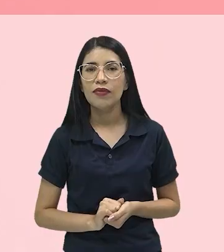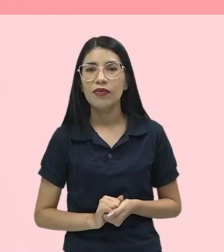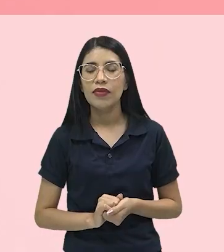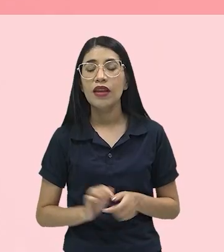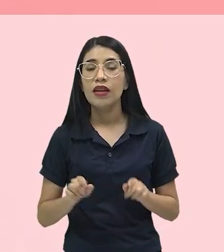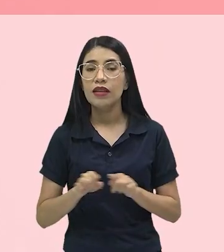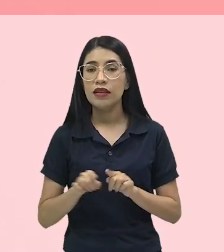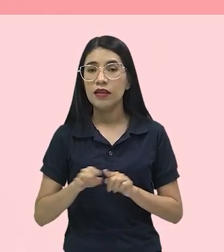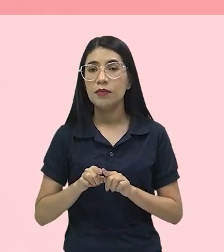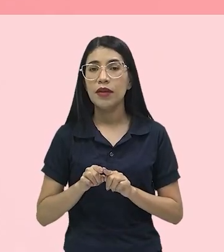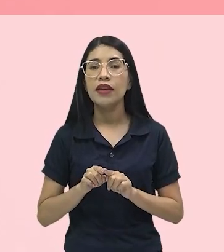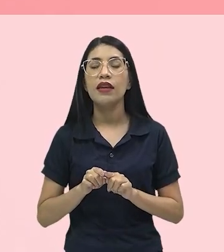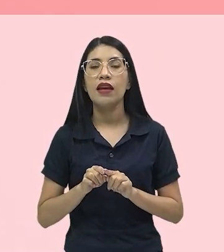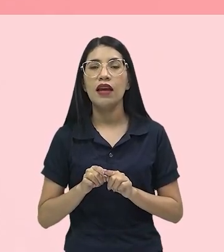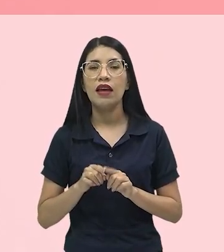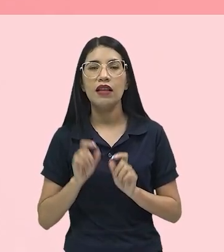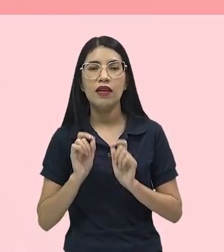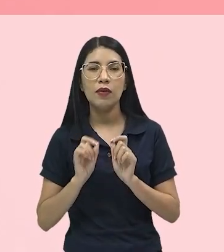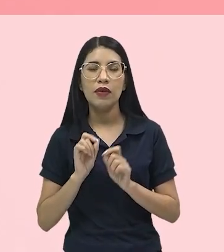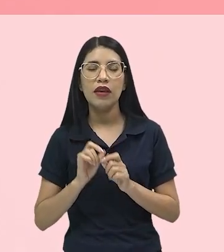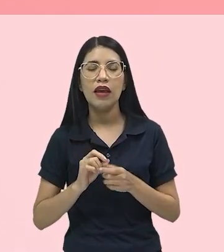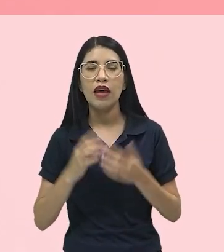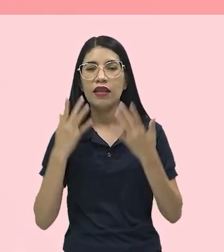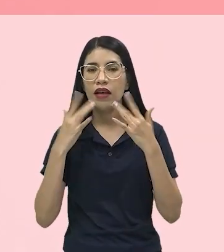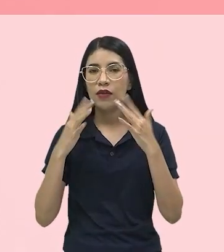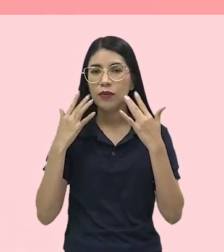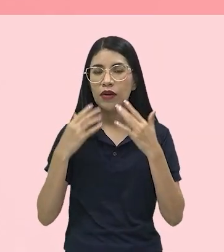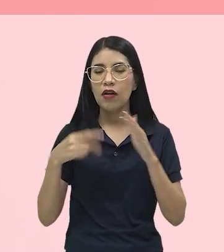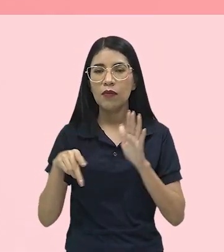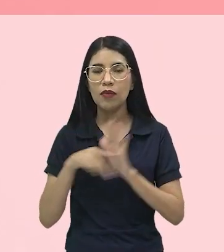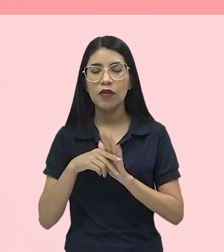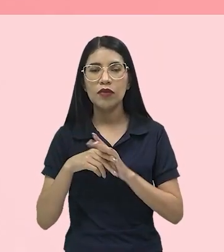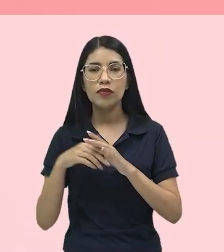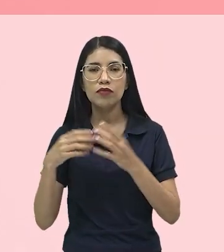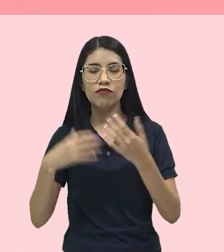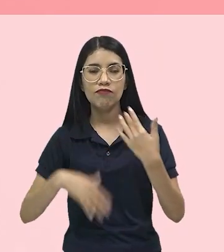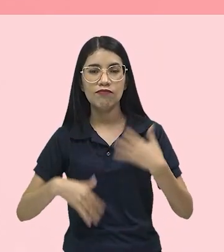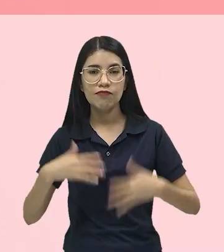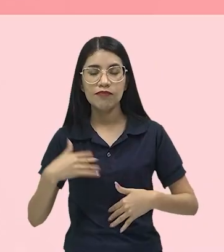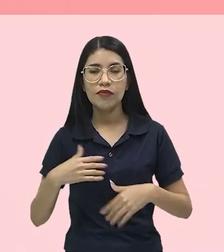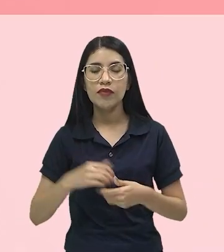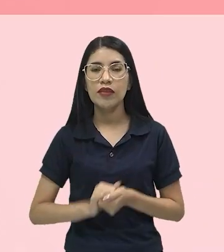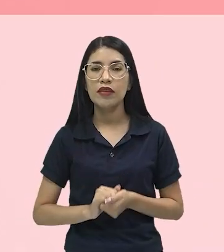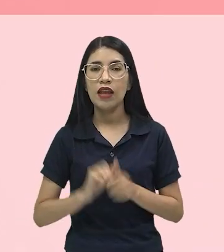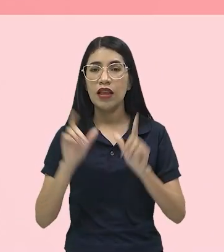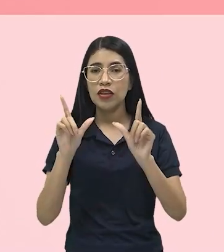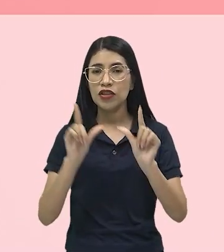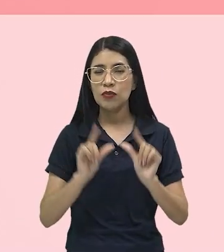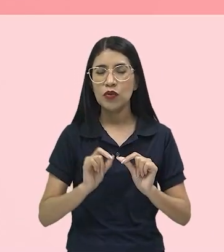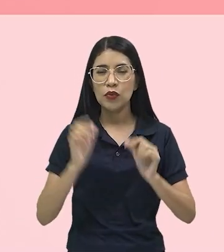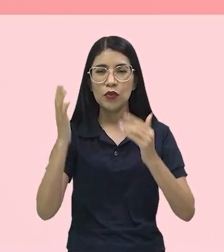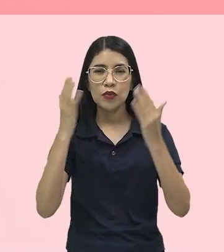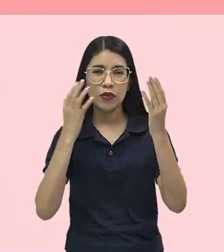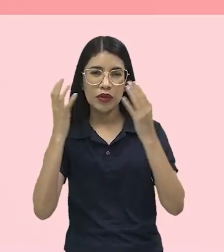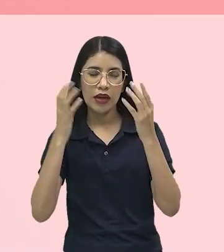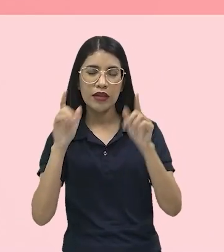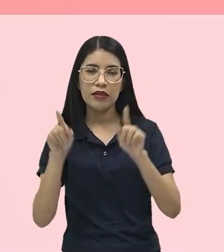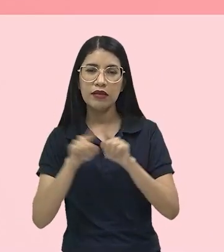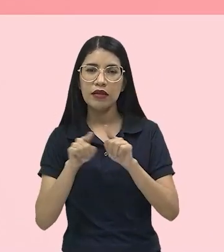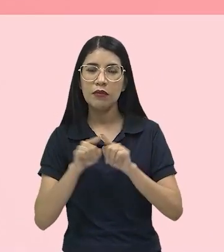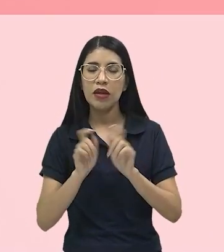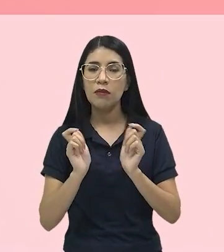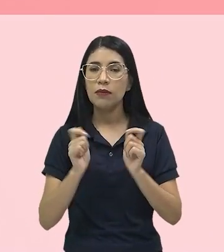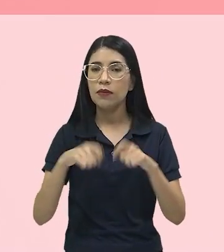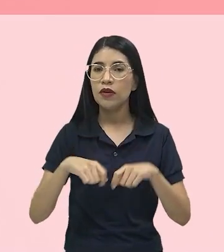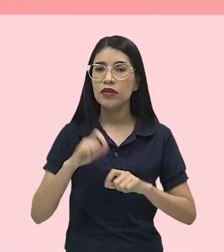endorfina ela é um anestésico natural do nosso organismo. Ela acaba diminuindo o estresse do nosso corpo e até